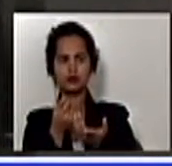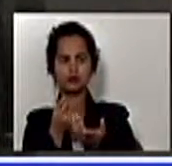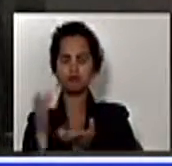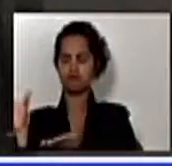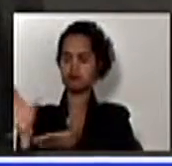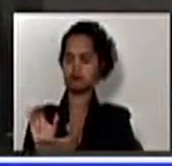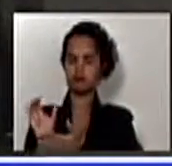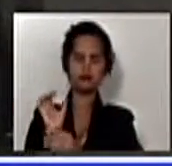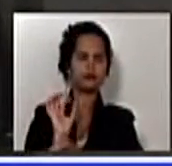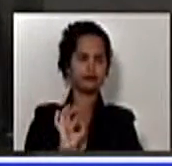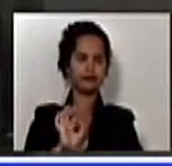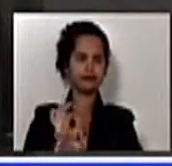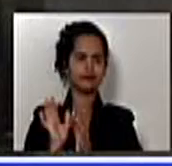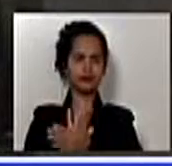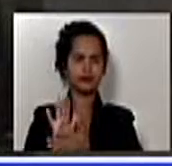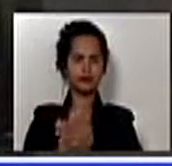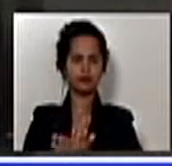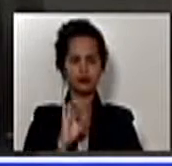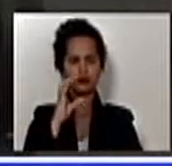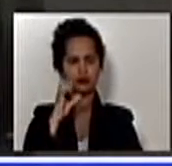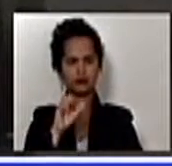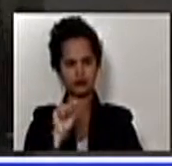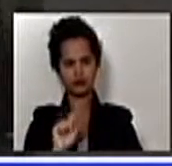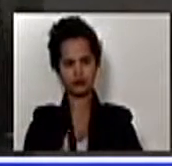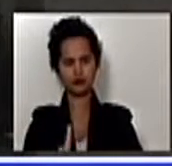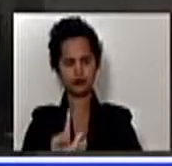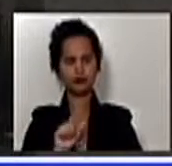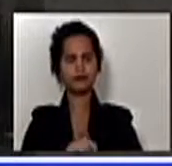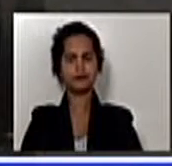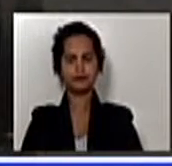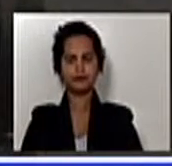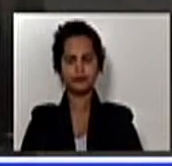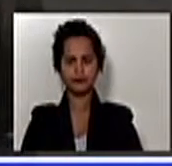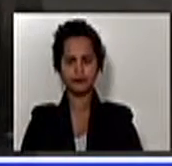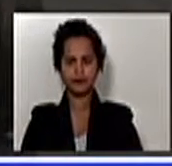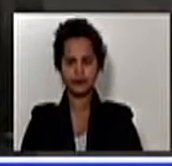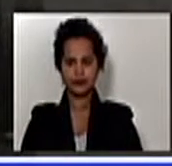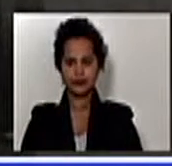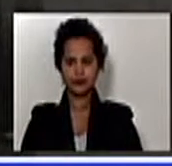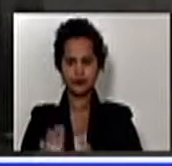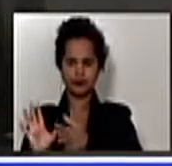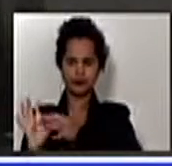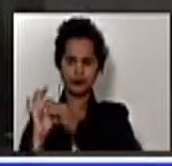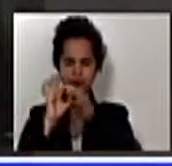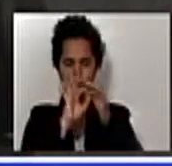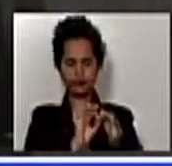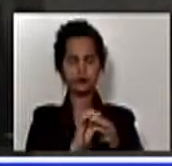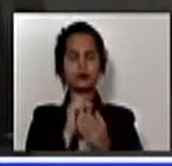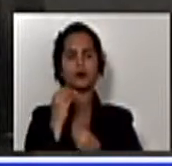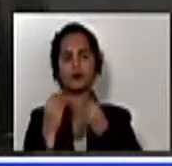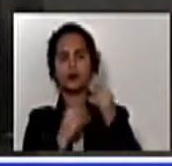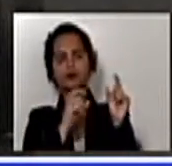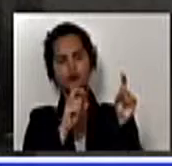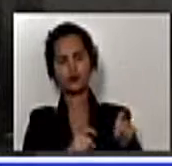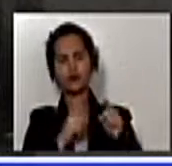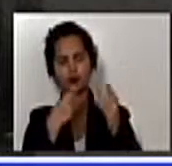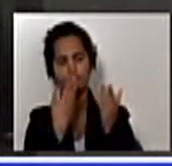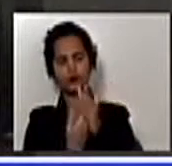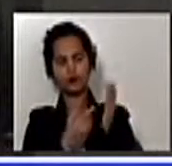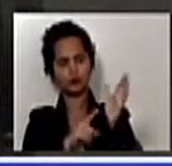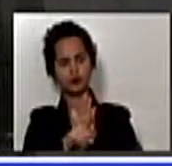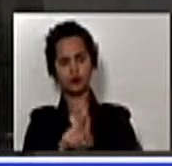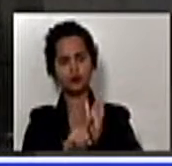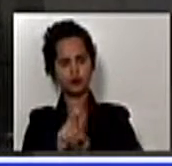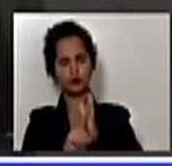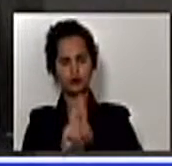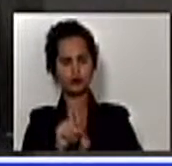outra linha de trabalho. A gente tem outras linhas que a gente tem iniciado o trabalho na fazenda de estudos e